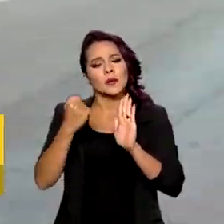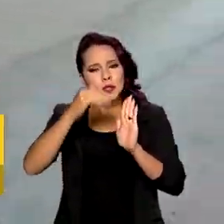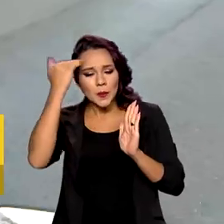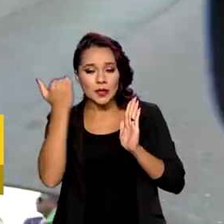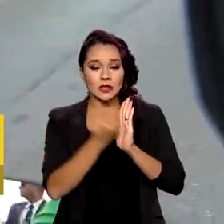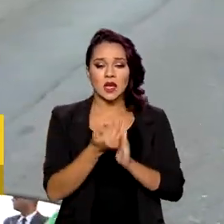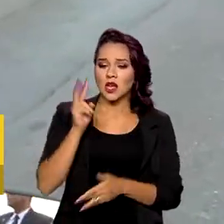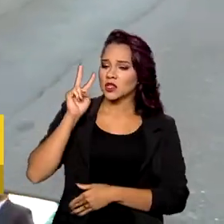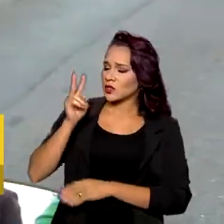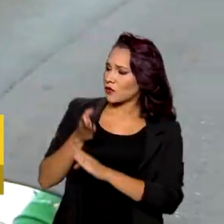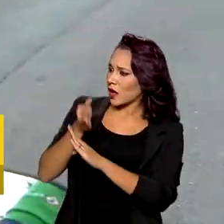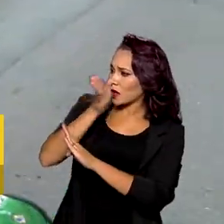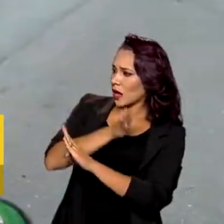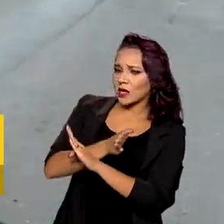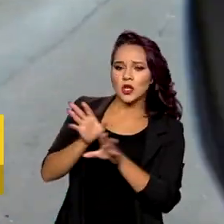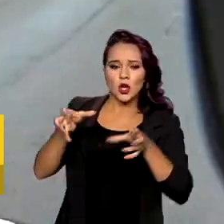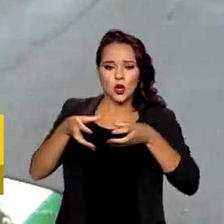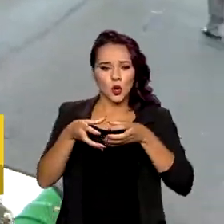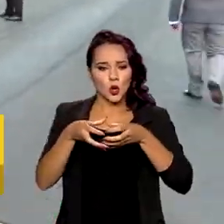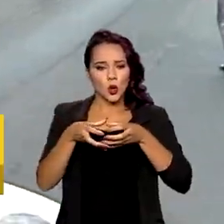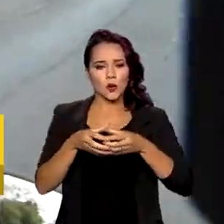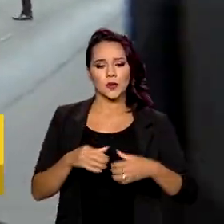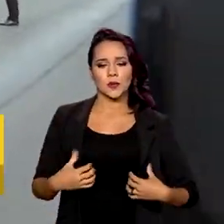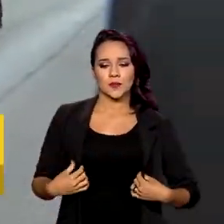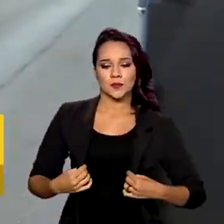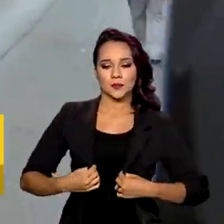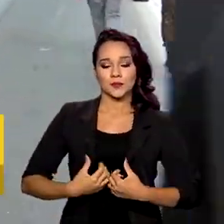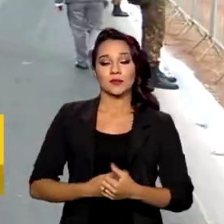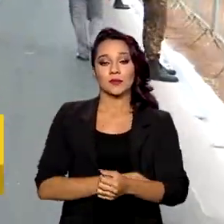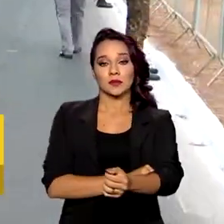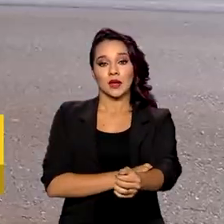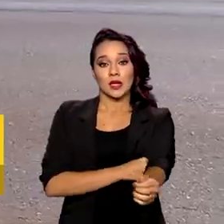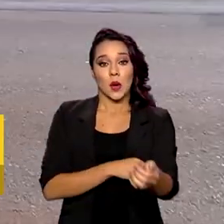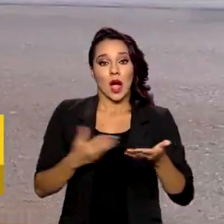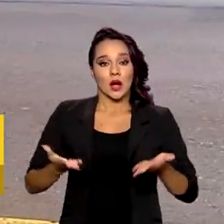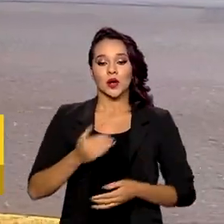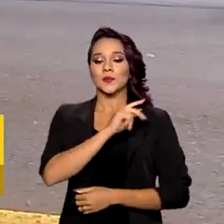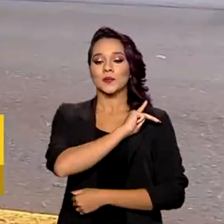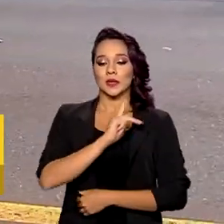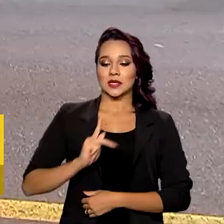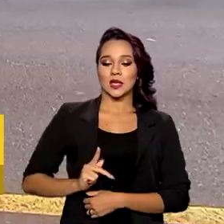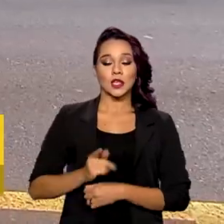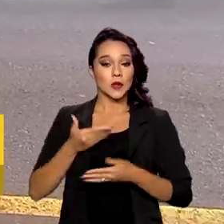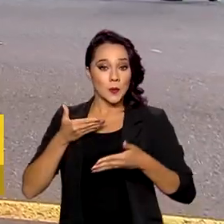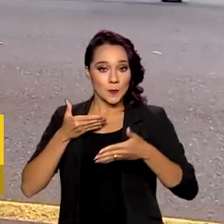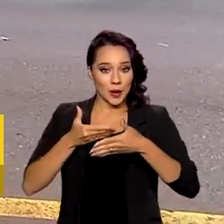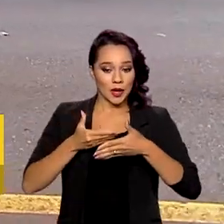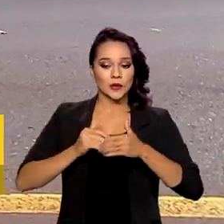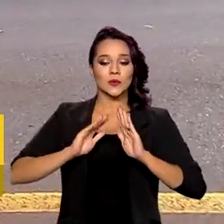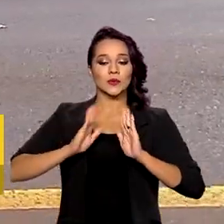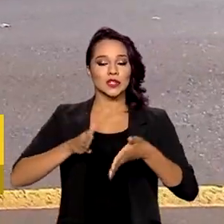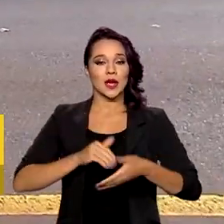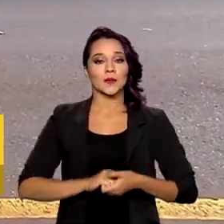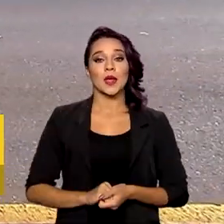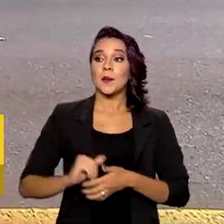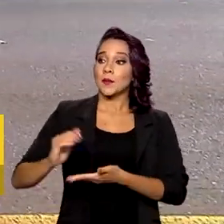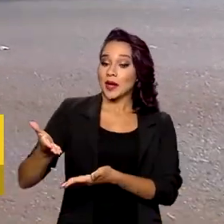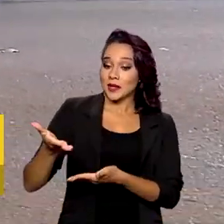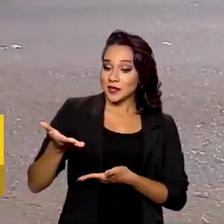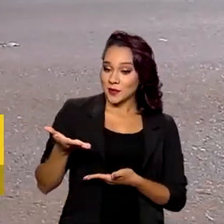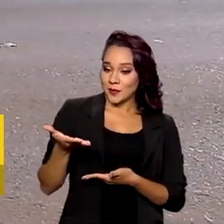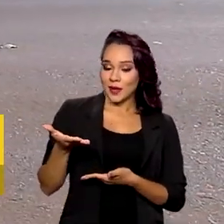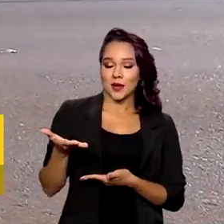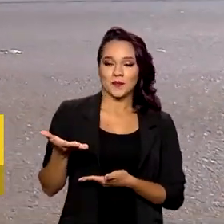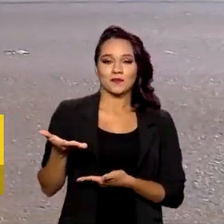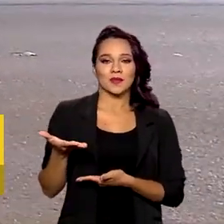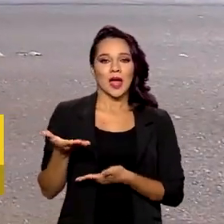vê ali atrás o Guarani, é isso mesmo? Positivo. Então, nesse momento, o presidente ele se aproxima para receber, né,